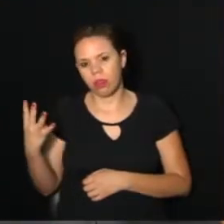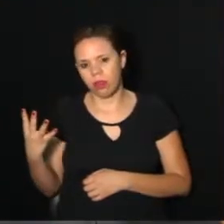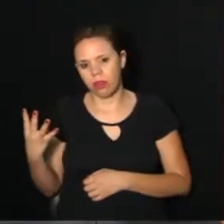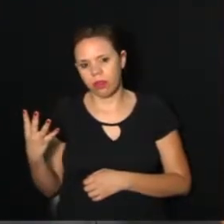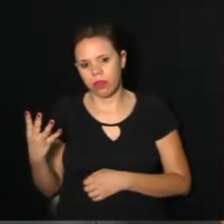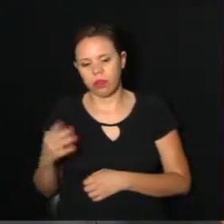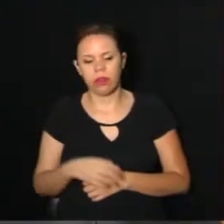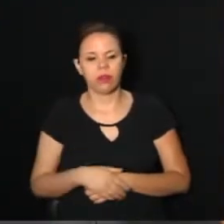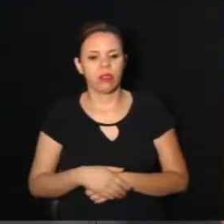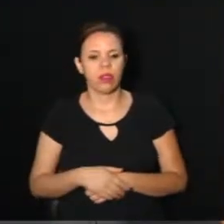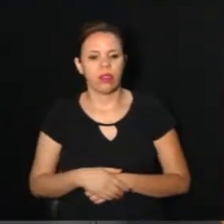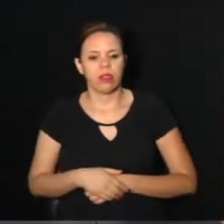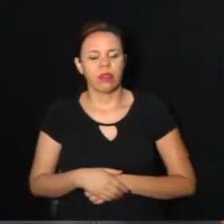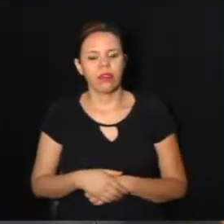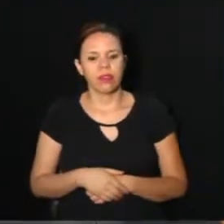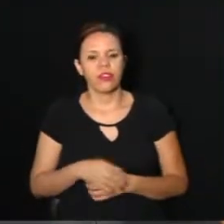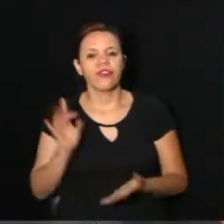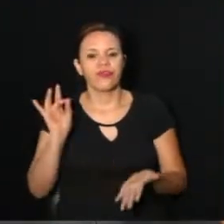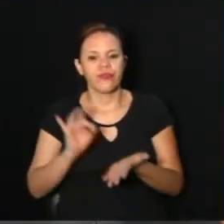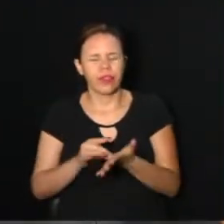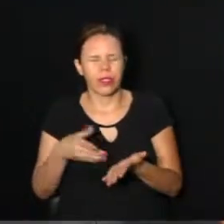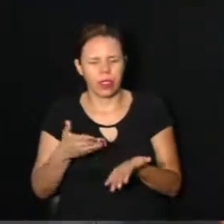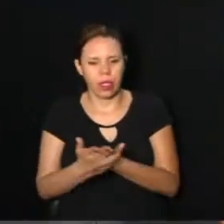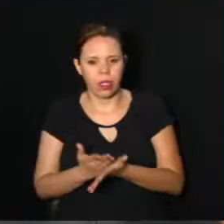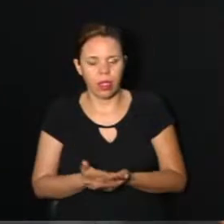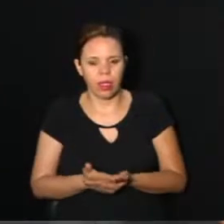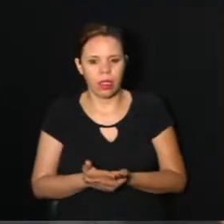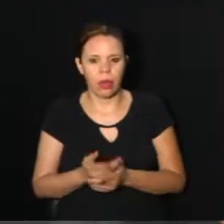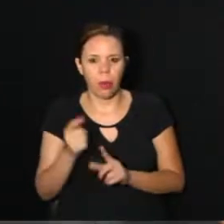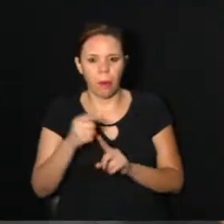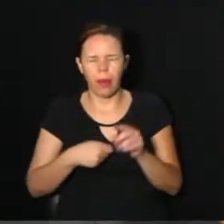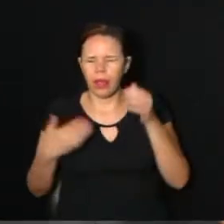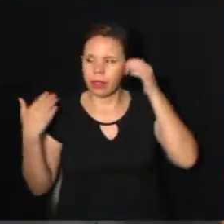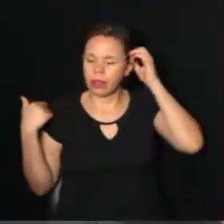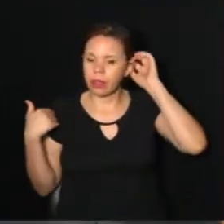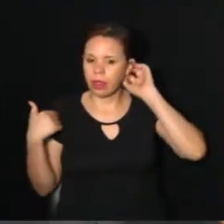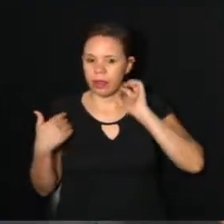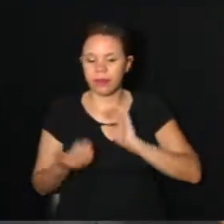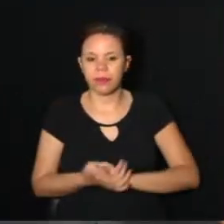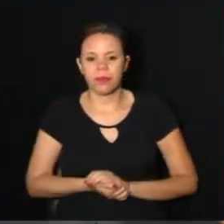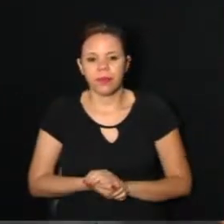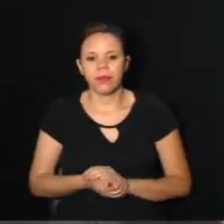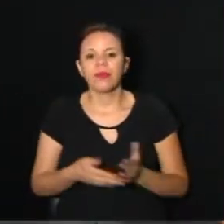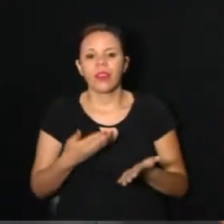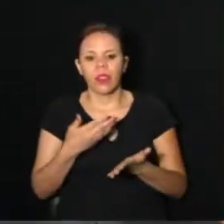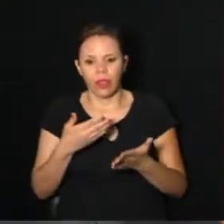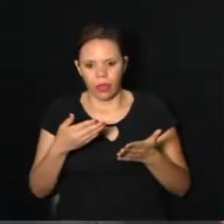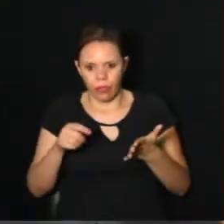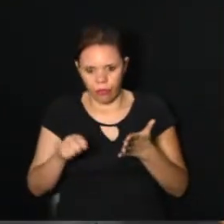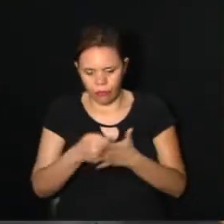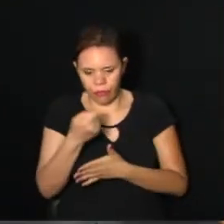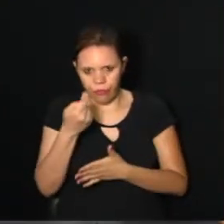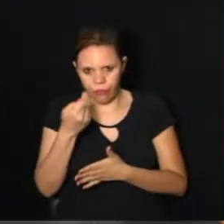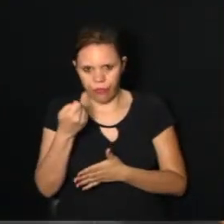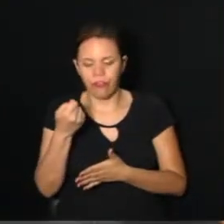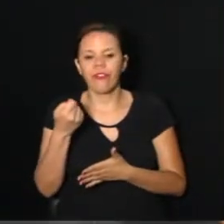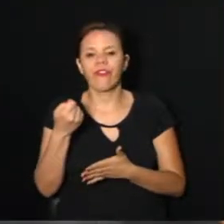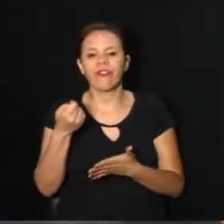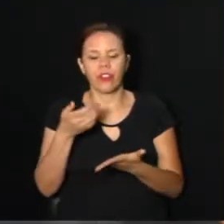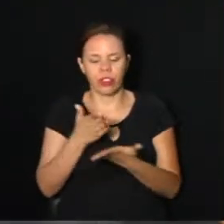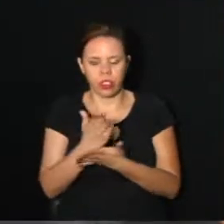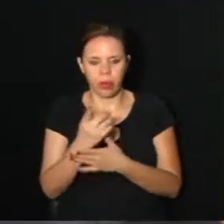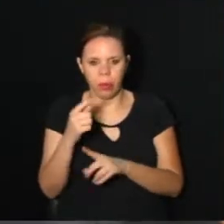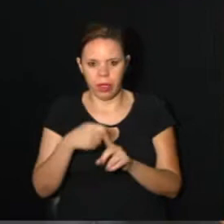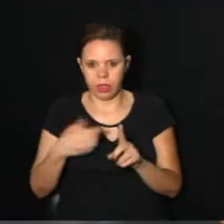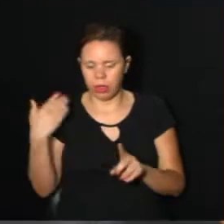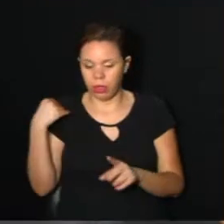que foi efetivada há praticamente um mês atrás. Foi sancionado, perdão, há um mês atrás. E